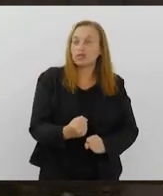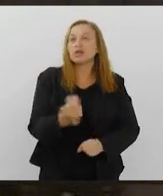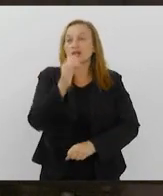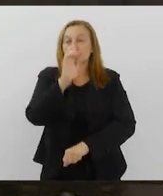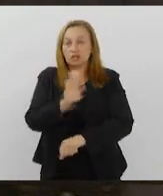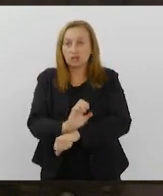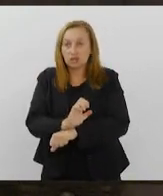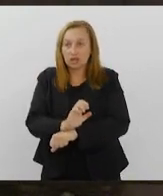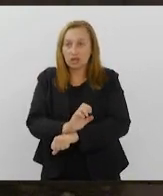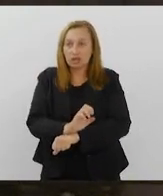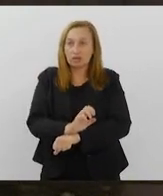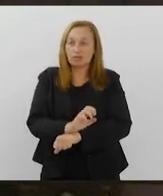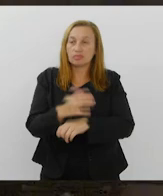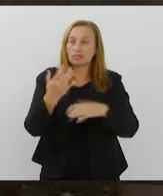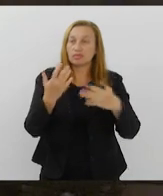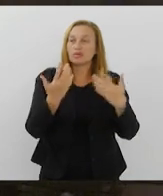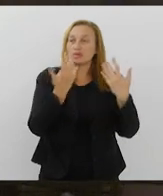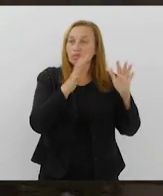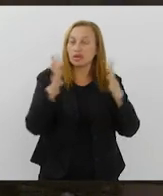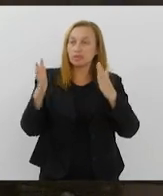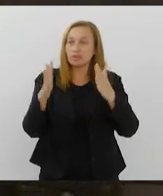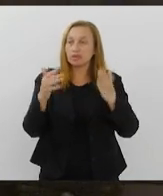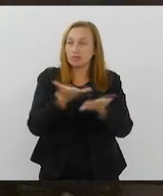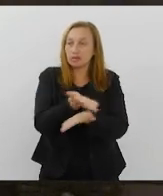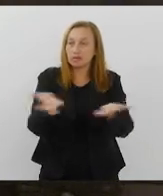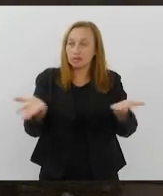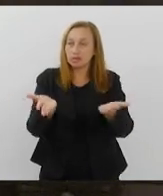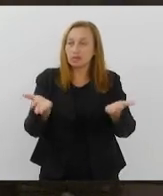e essa nação. Meu verdadeiro cumprimento, tenham